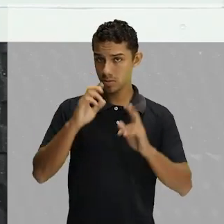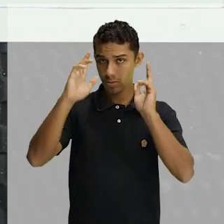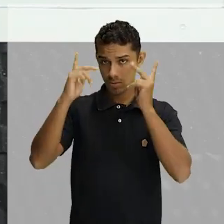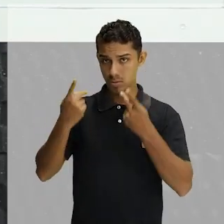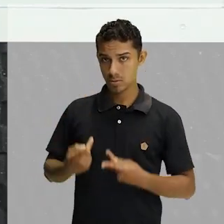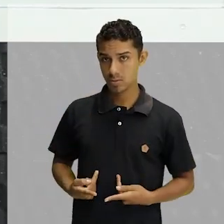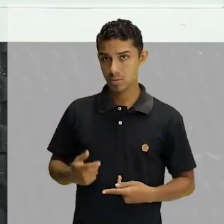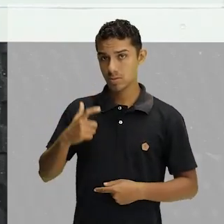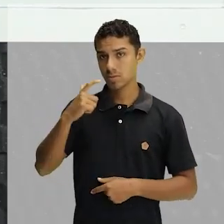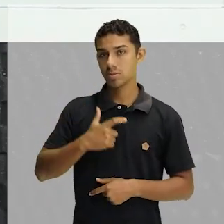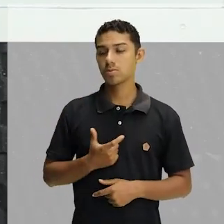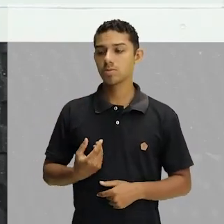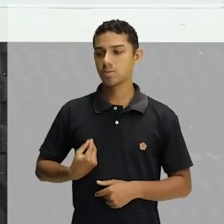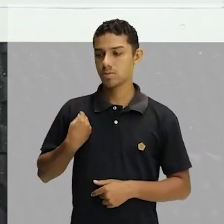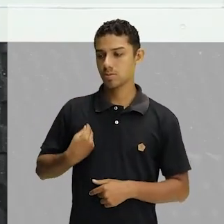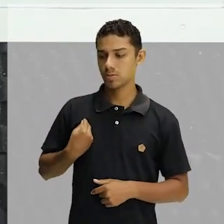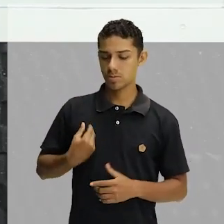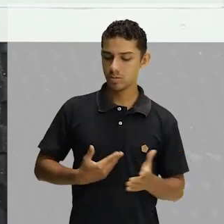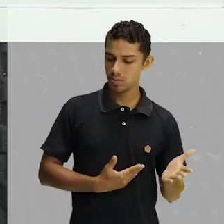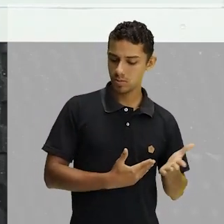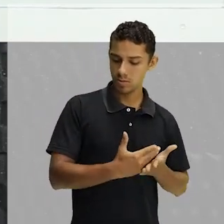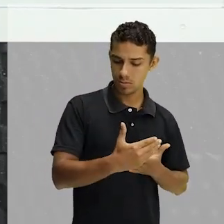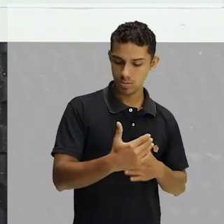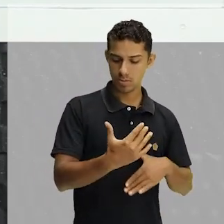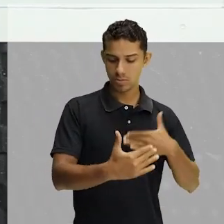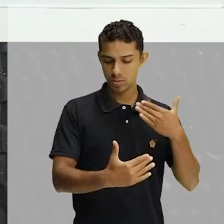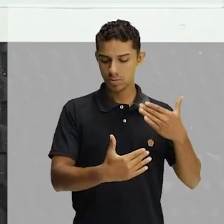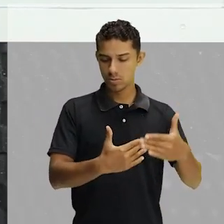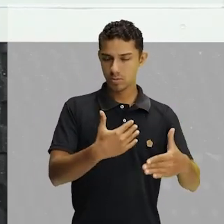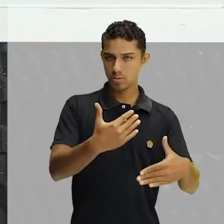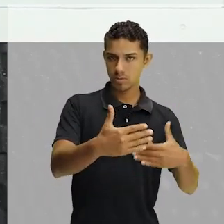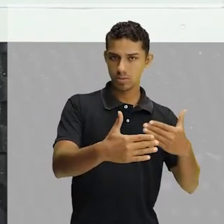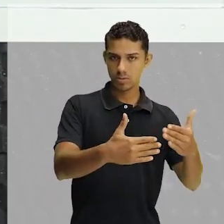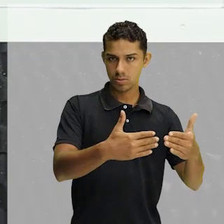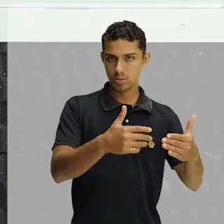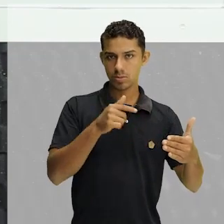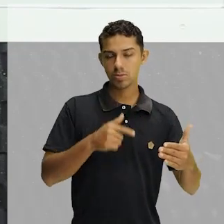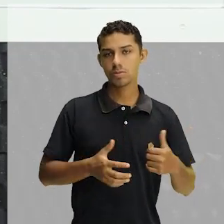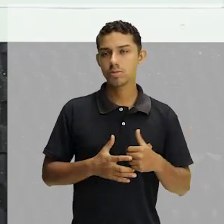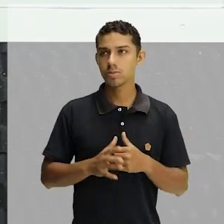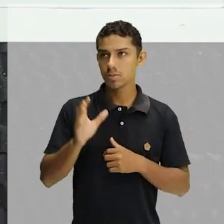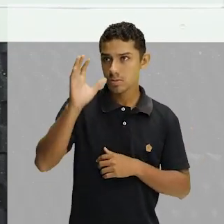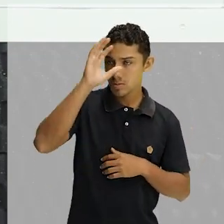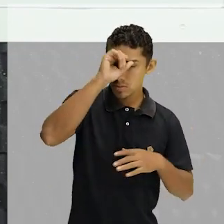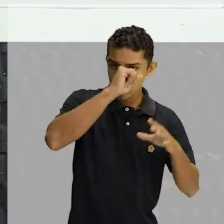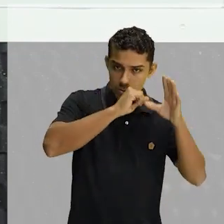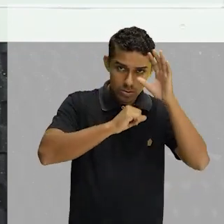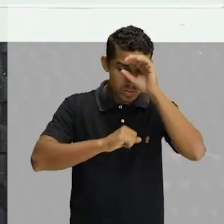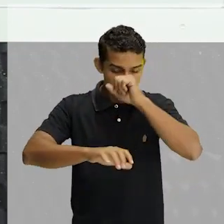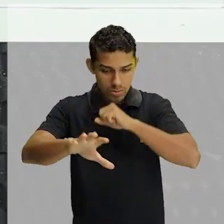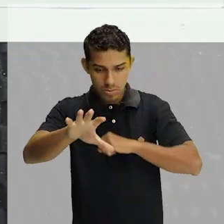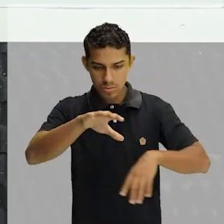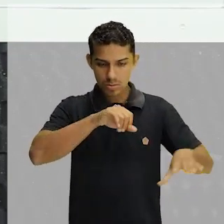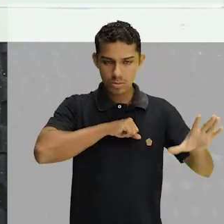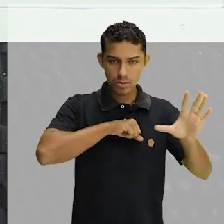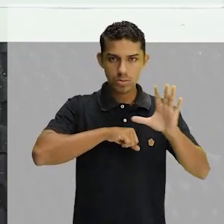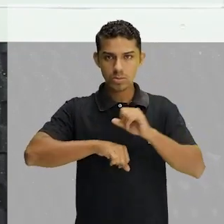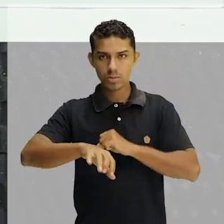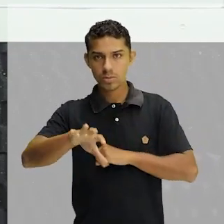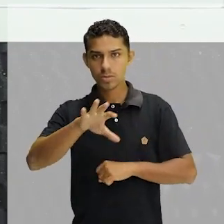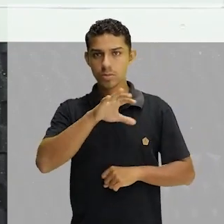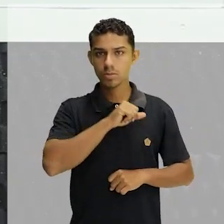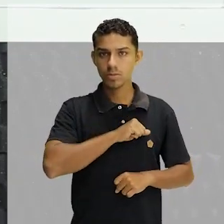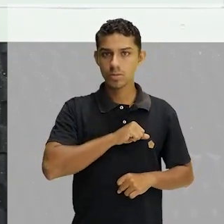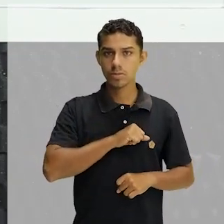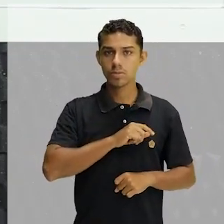humanos, estávamos no estágio inicial, certo? Esse estágio inicial,